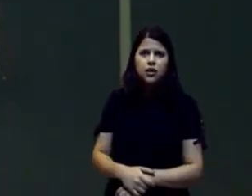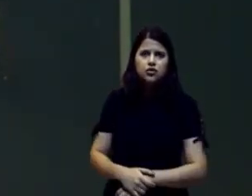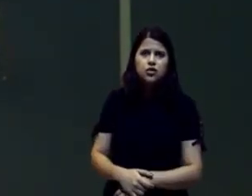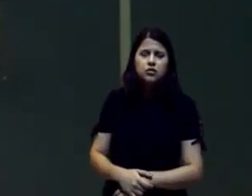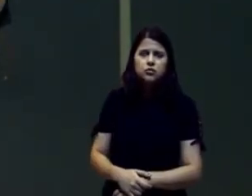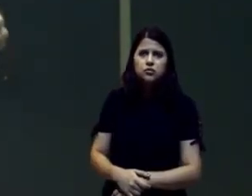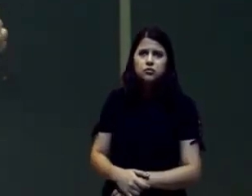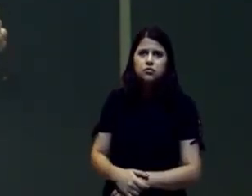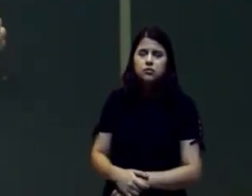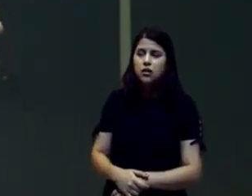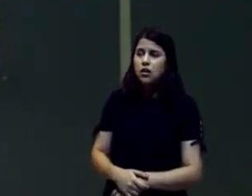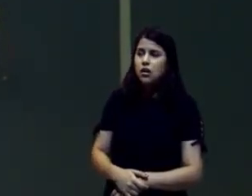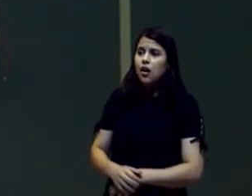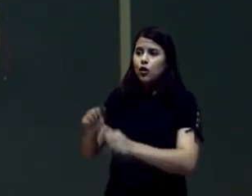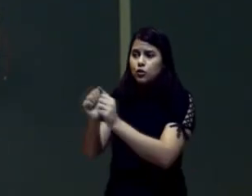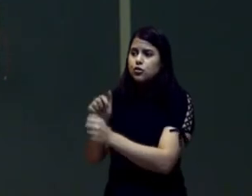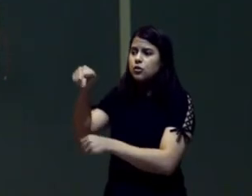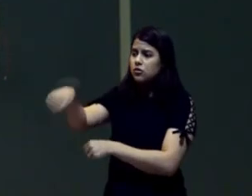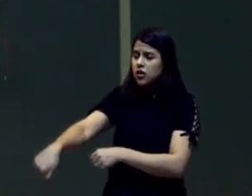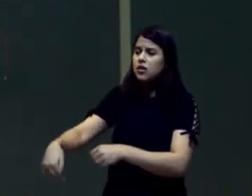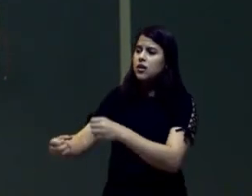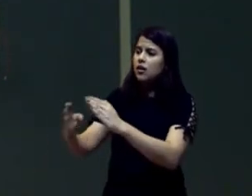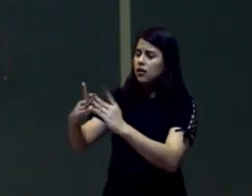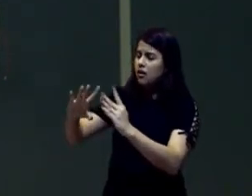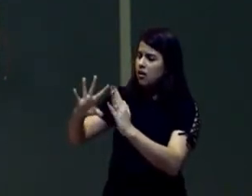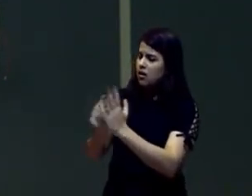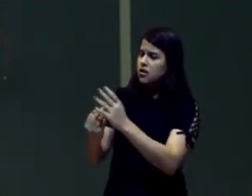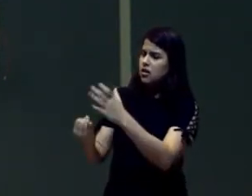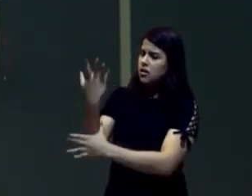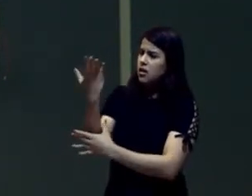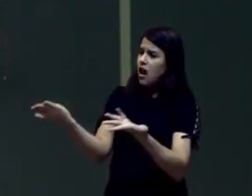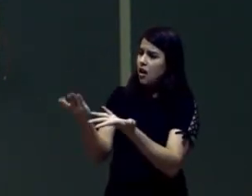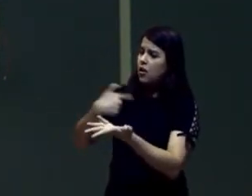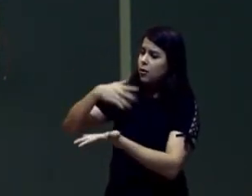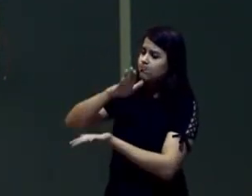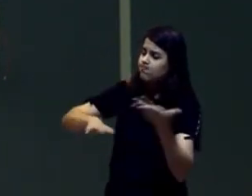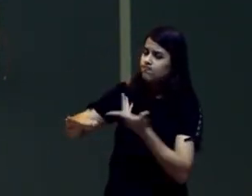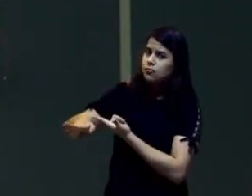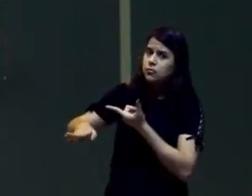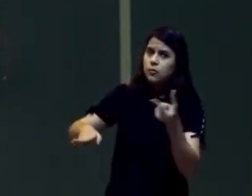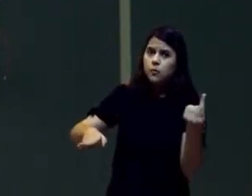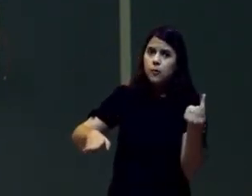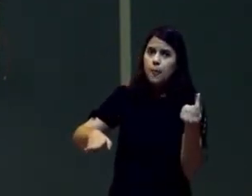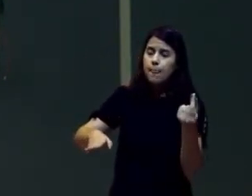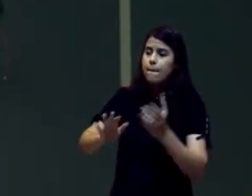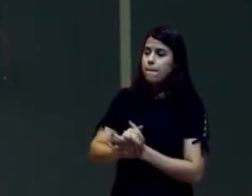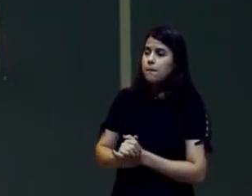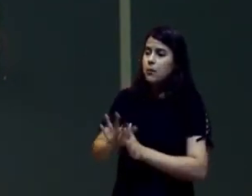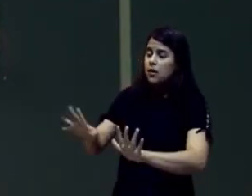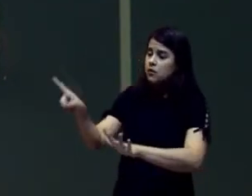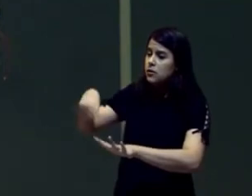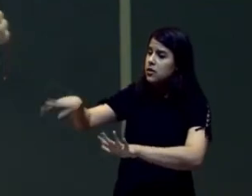E agora que eu estou indo, versículo 31, ele diz: agora, pois, eu os entrego aos cuidados de